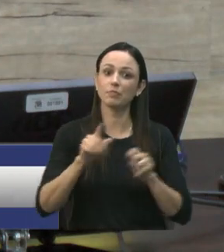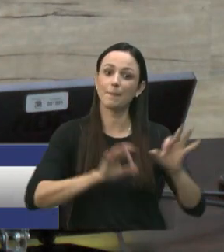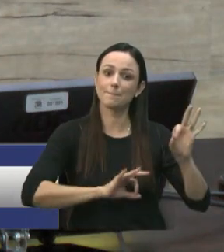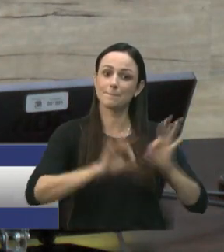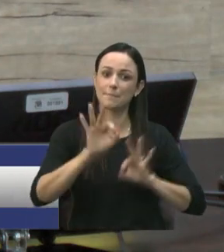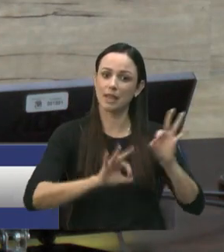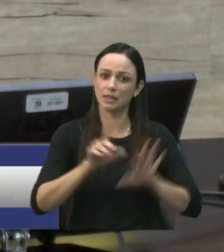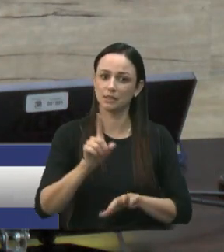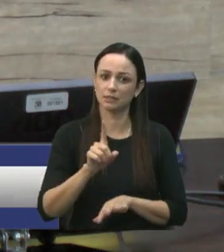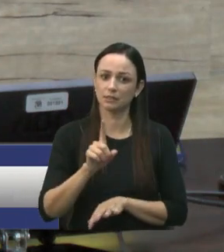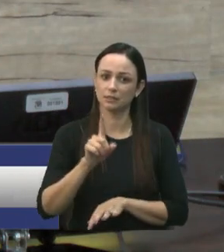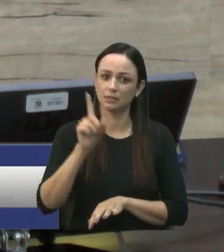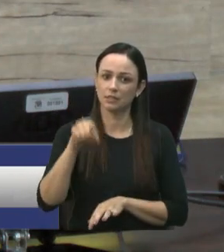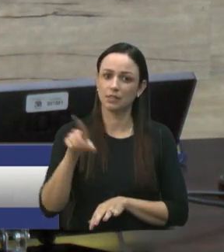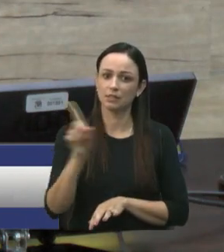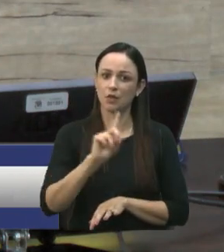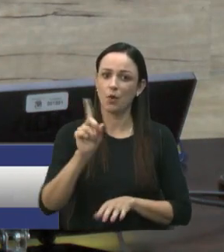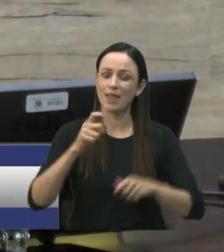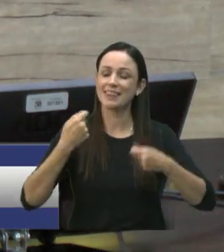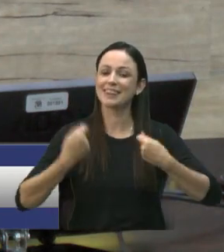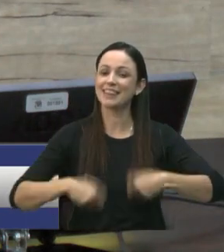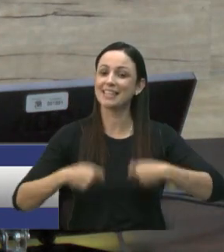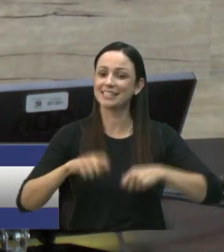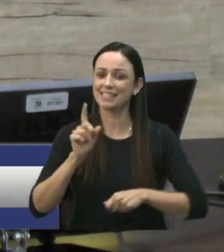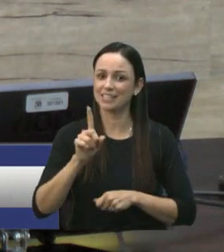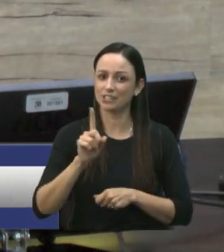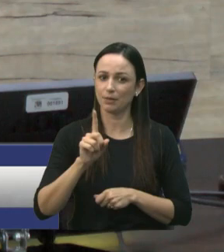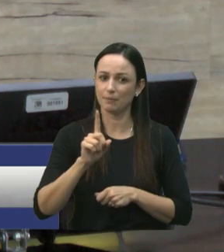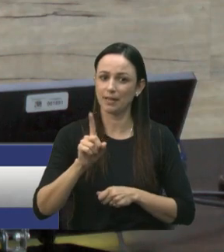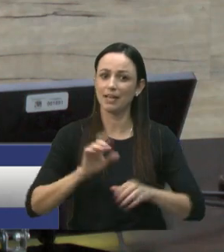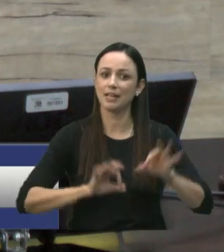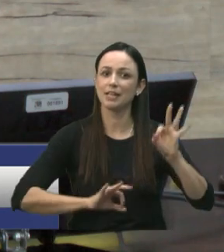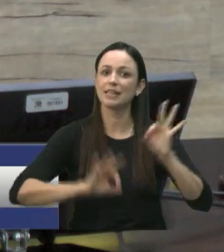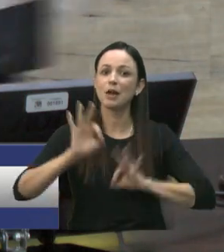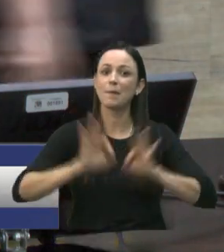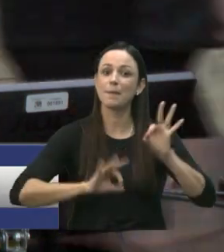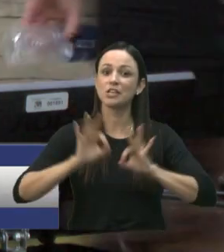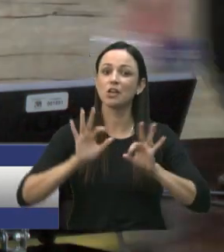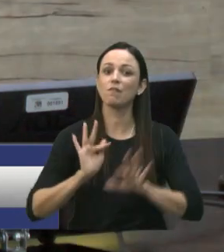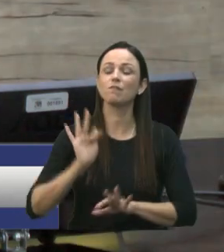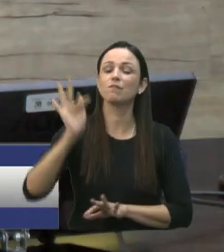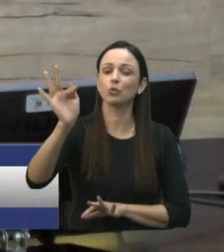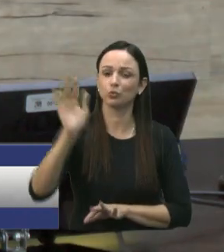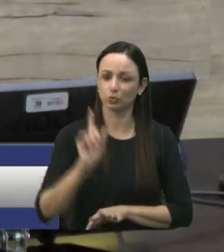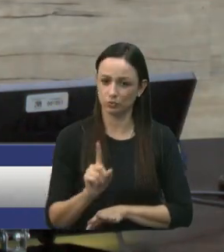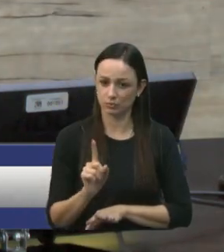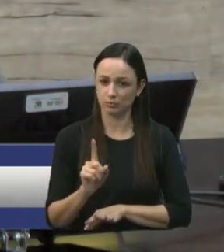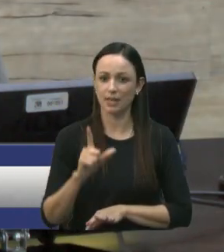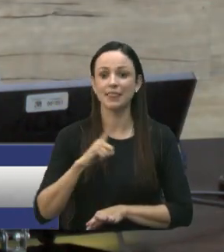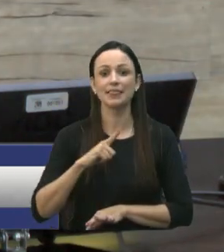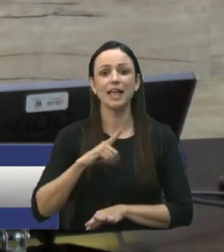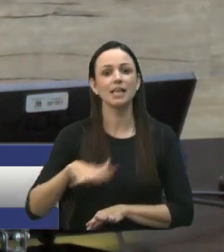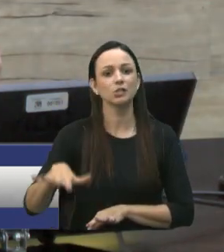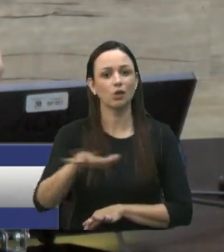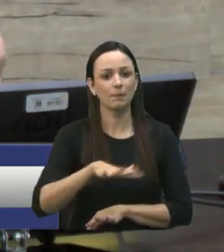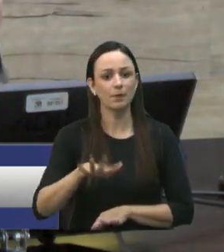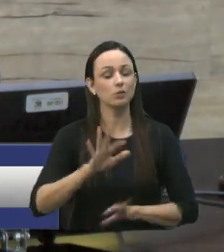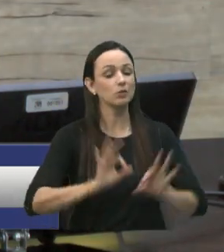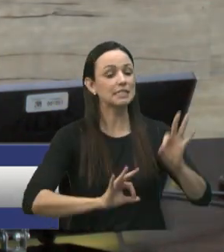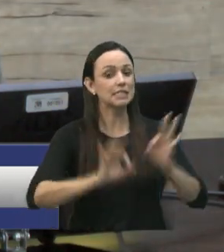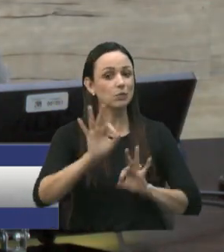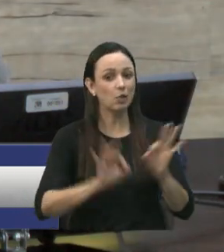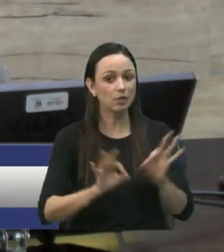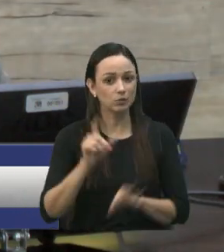planejamento. Não é necessidade, é planejar o futuro, ok? Tem situações no planejamento